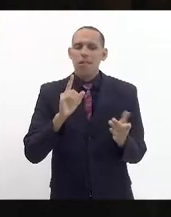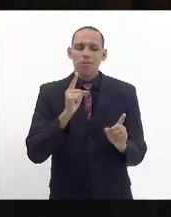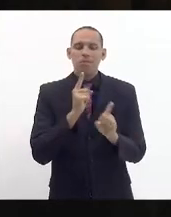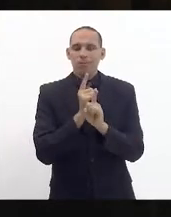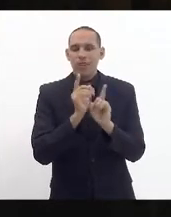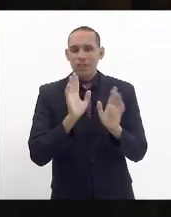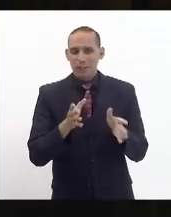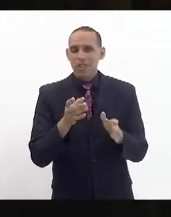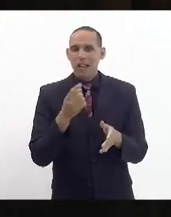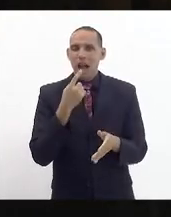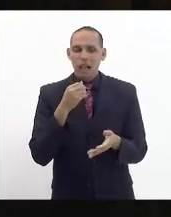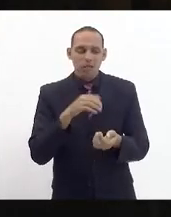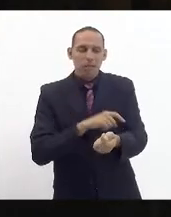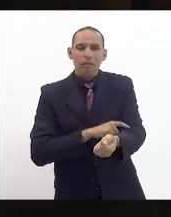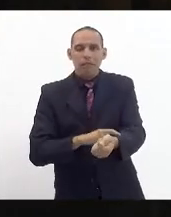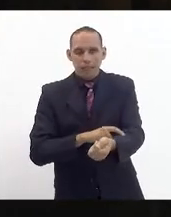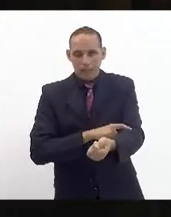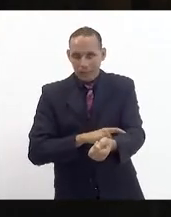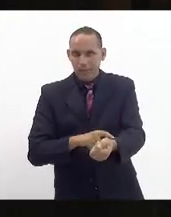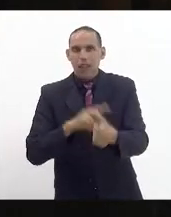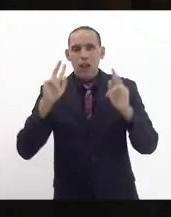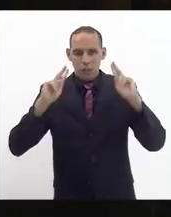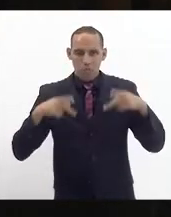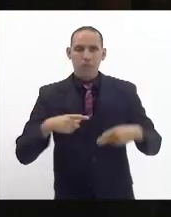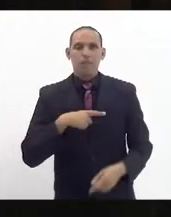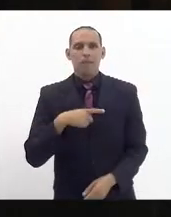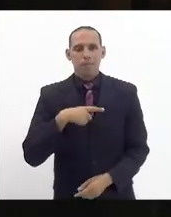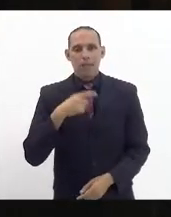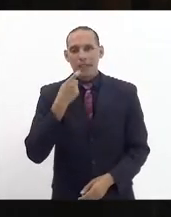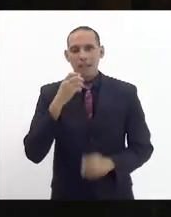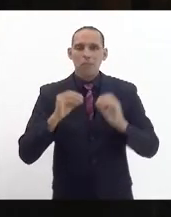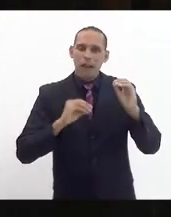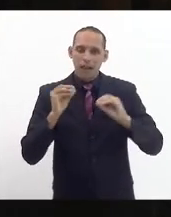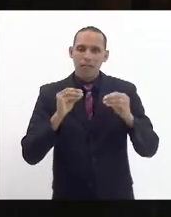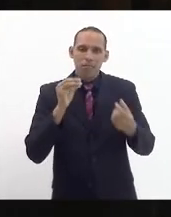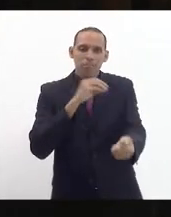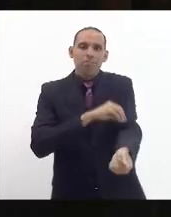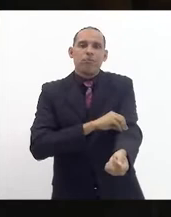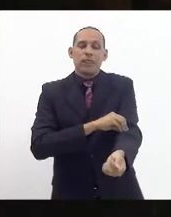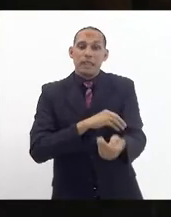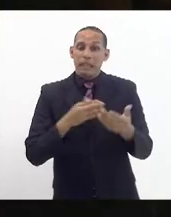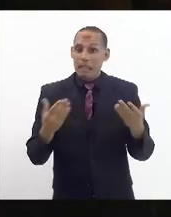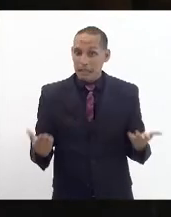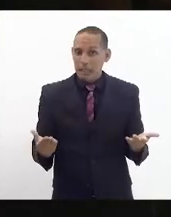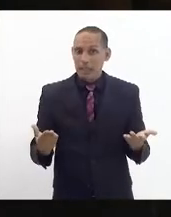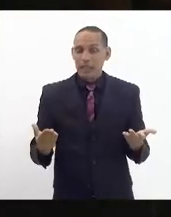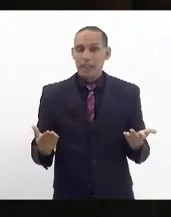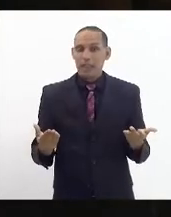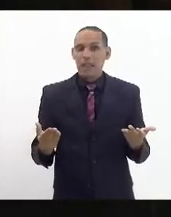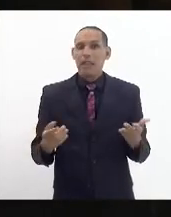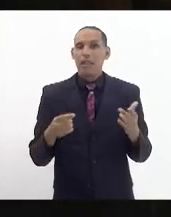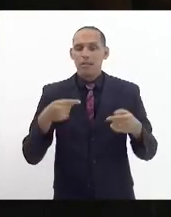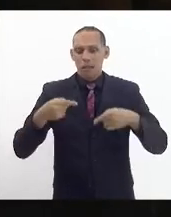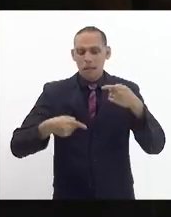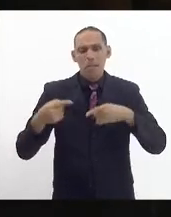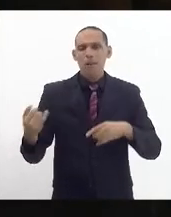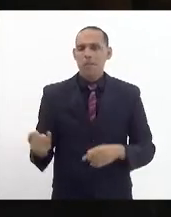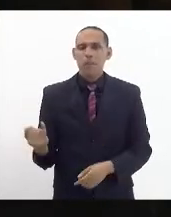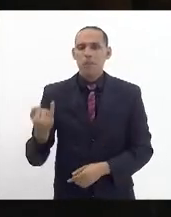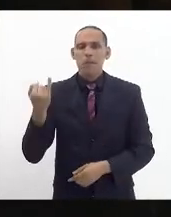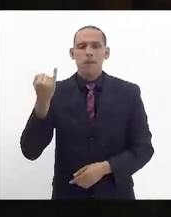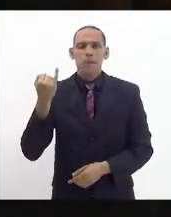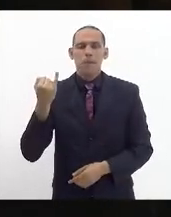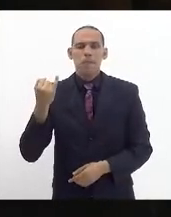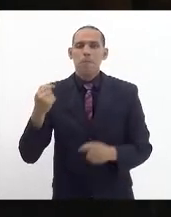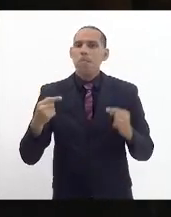na corrente sanguínea de seres humanos o plástico. Então, eu acho que esse é um debate pertinente. Acho que tem a ver, sim, com